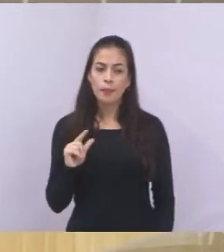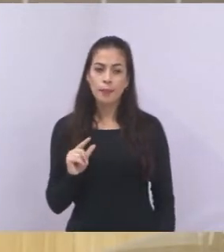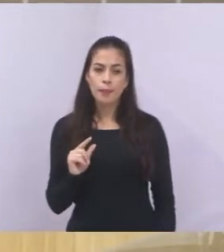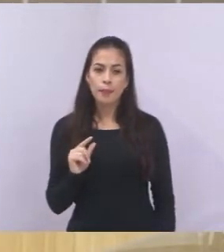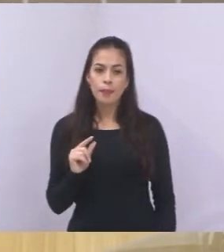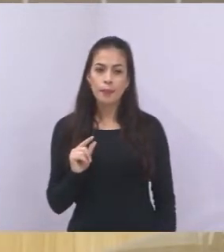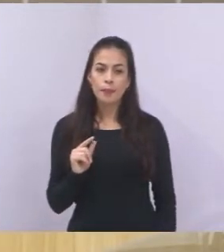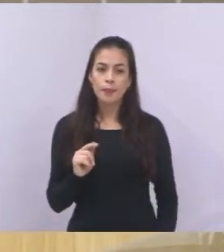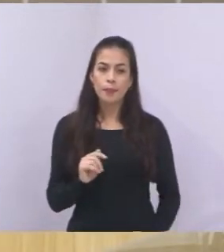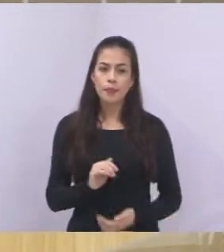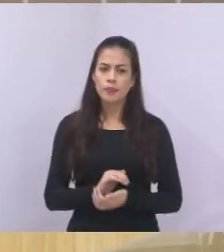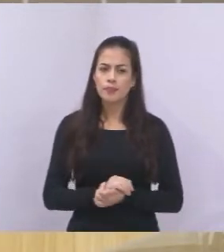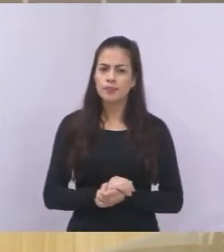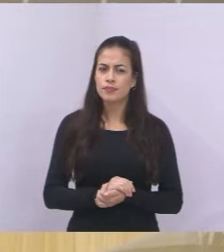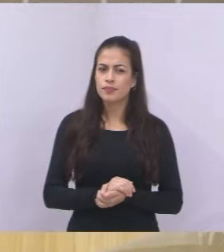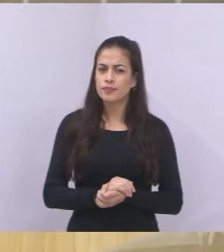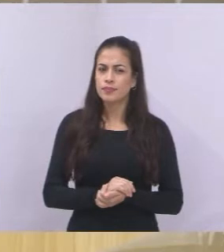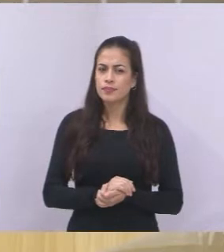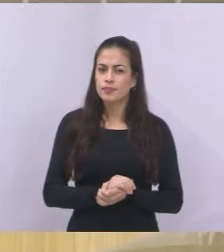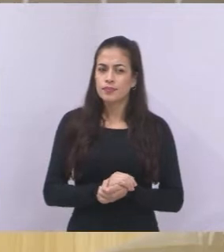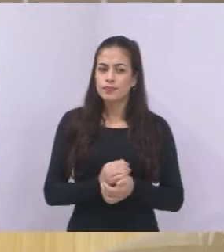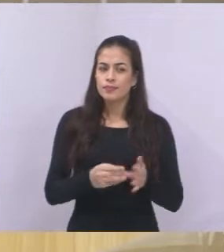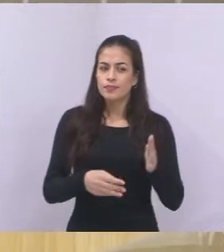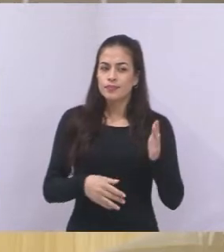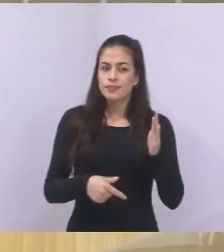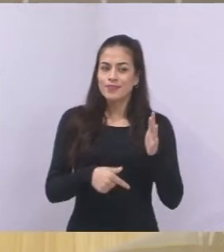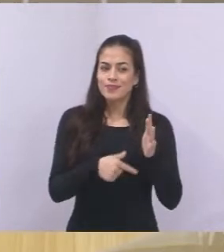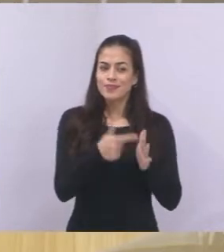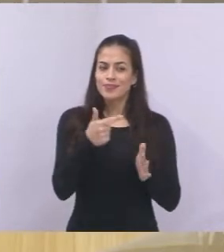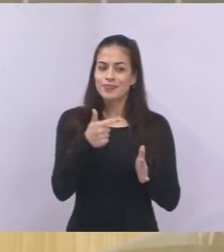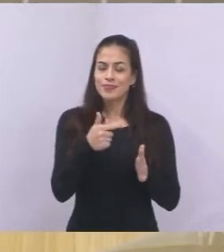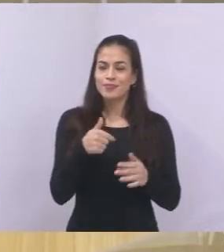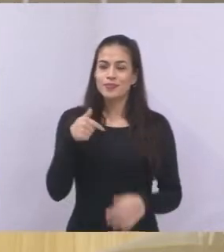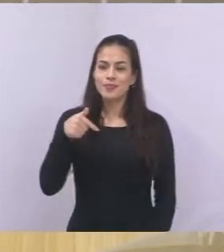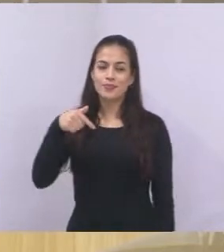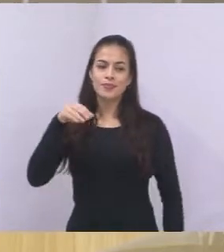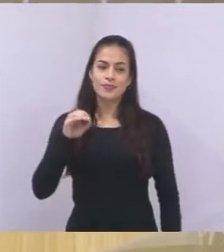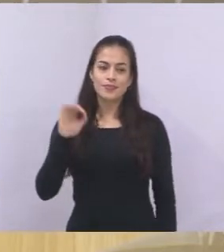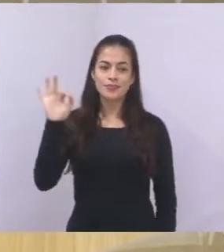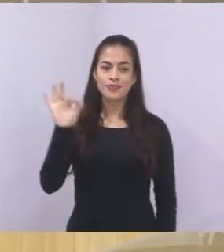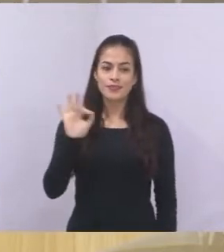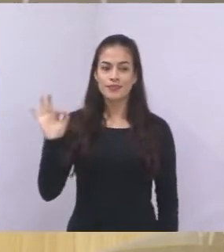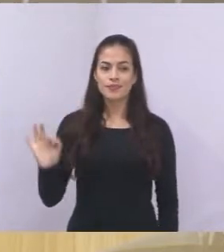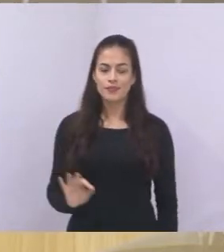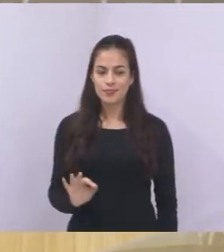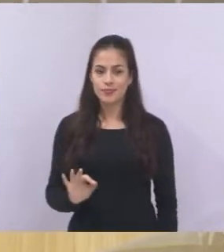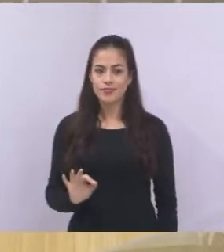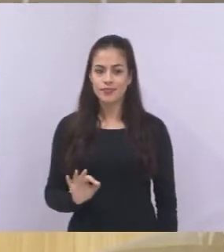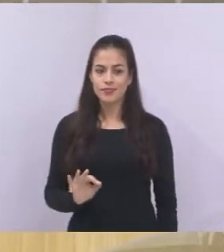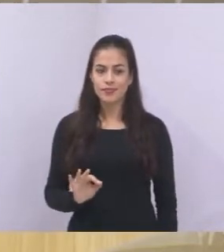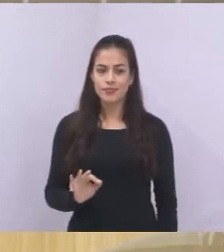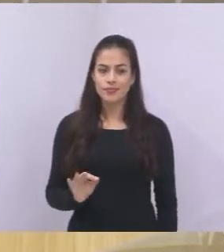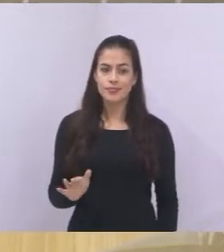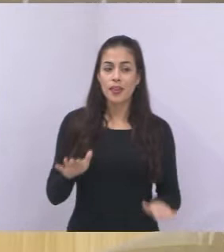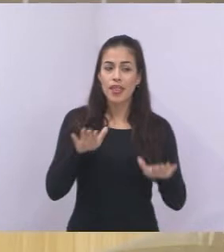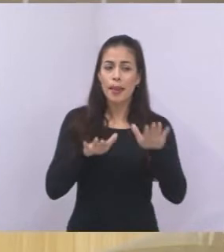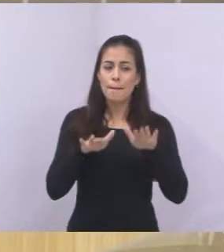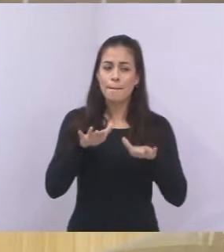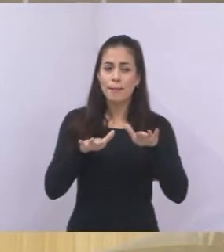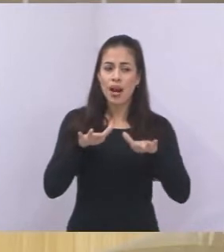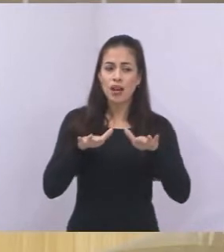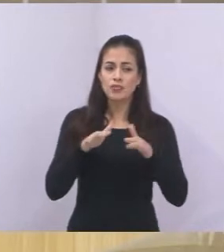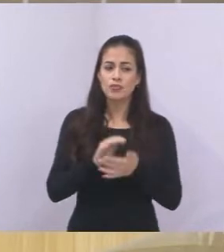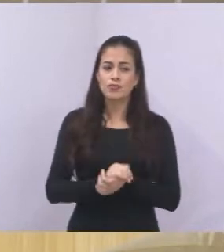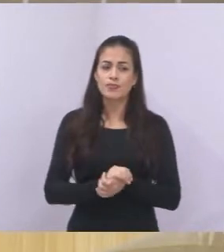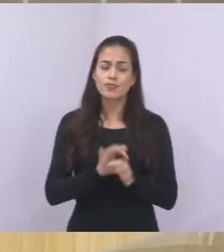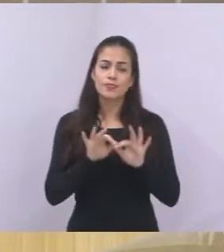Inciso 2º, a 70% da média aritmética simples das remunerações adotadas com base